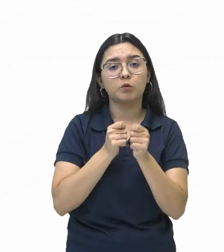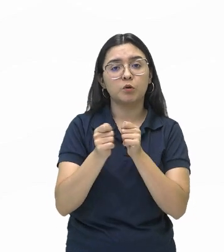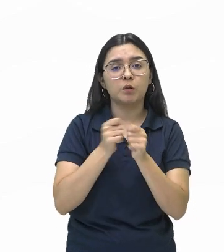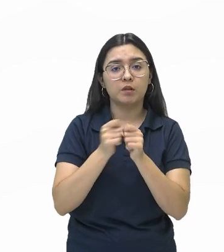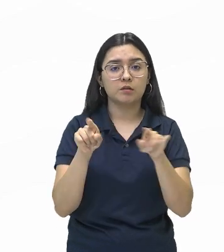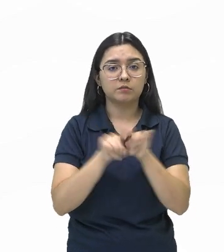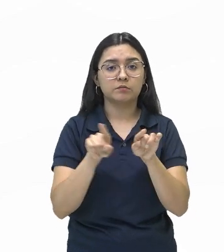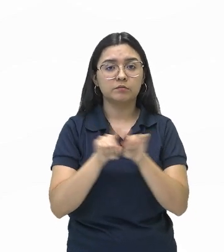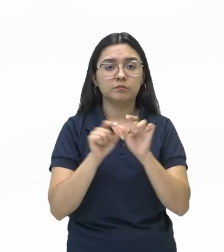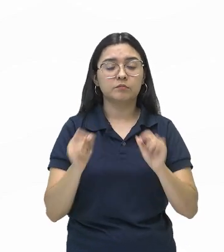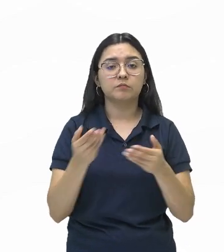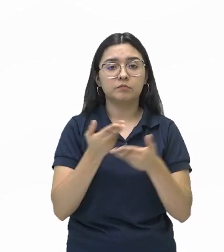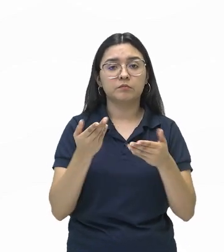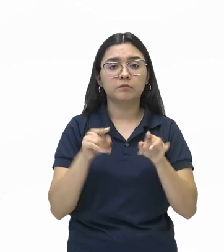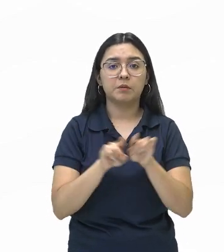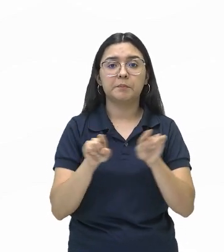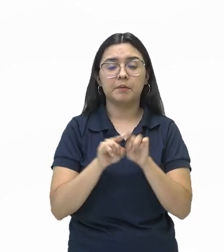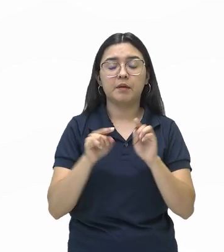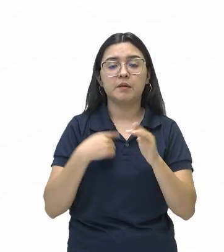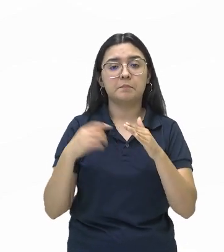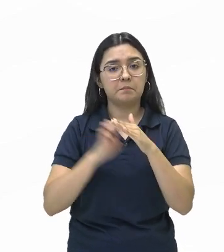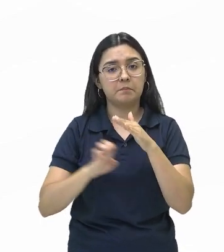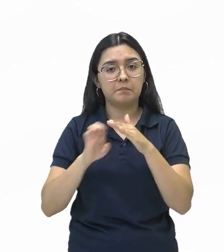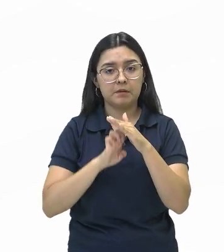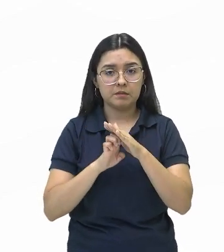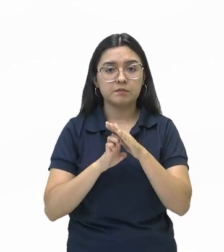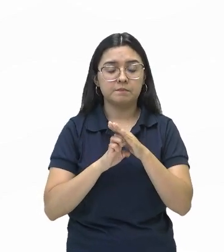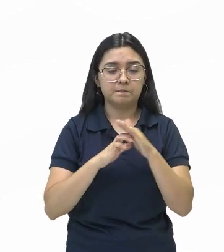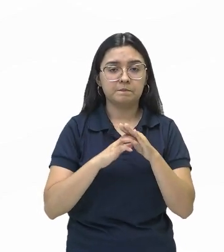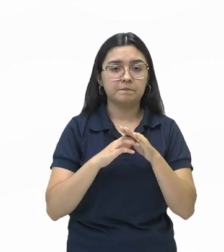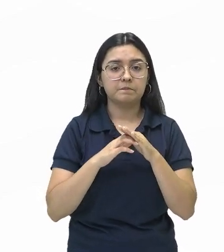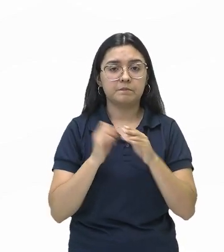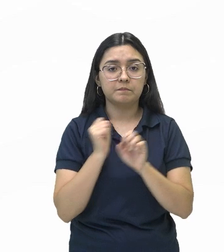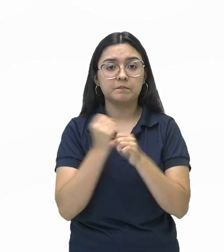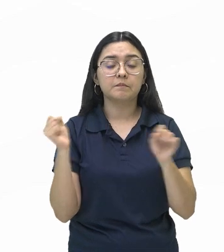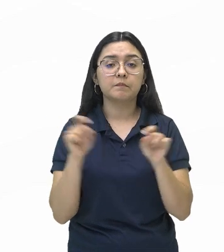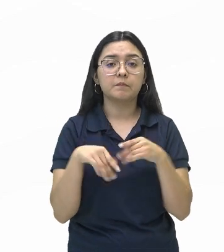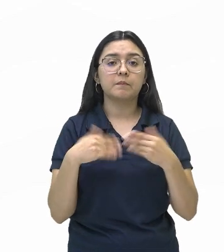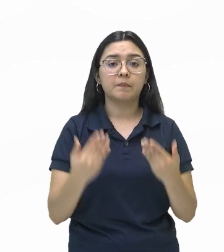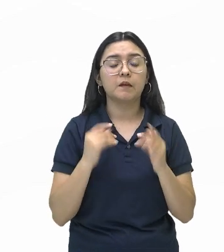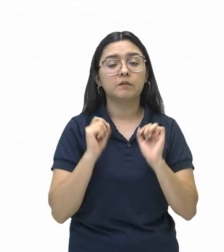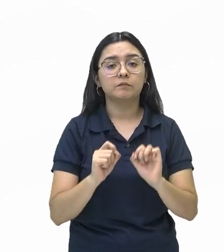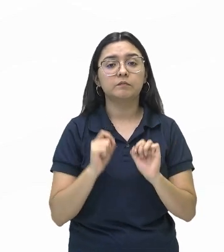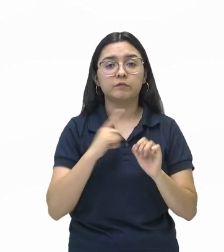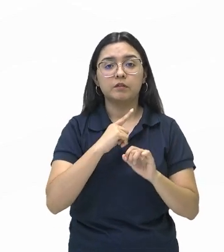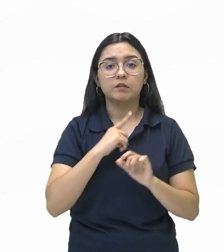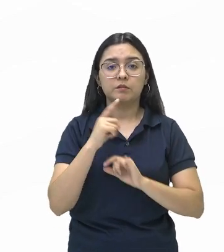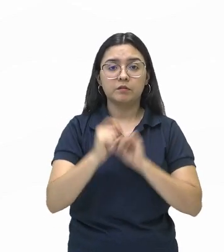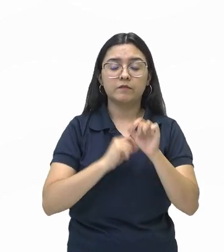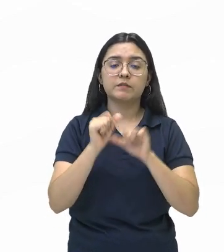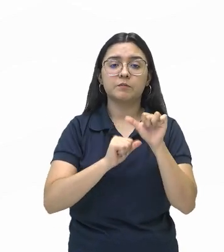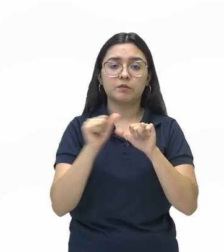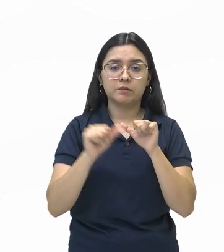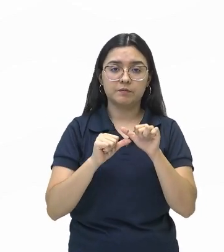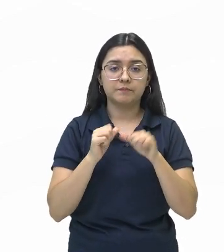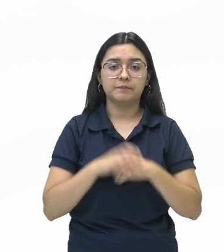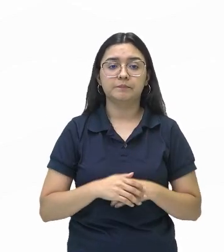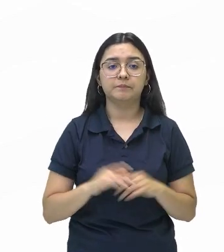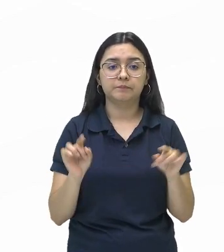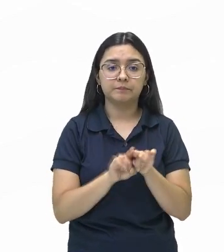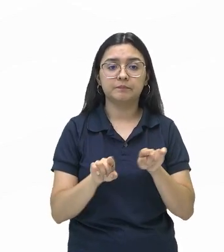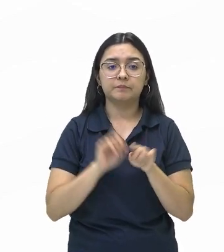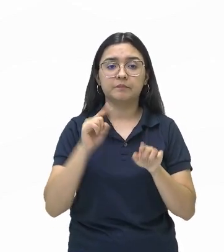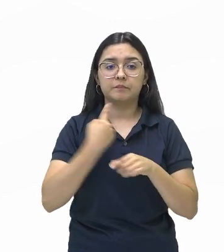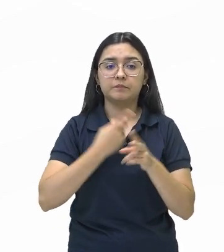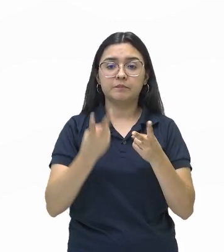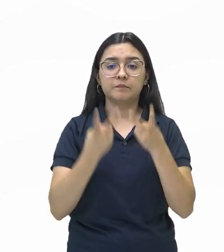por intermediários ou grandes empresas. Então, aqui, né, ele vai ter um pouco essa mudança aí. E aqui a gente vai